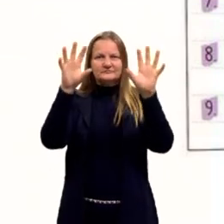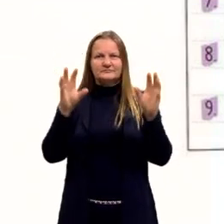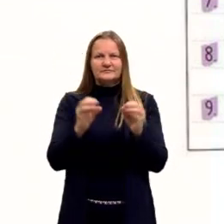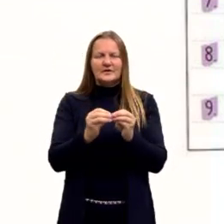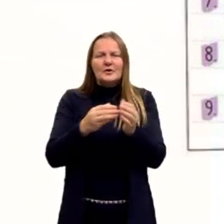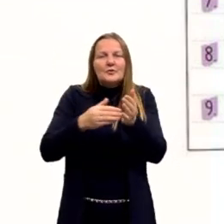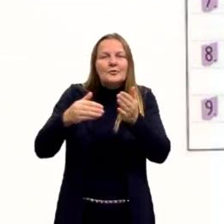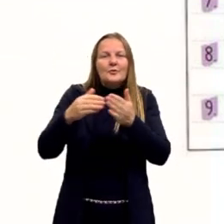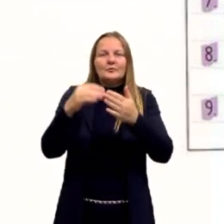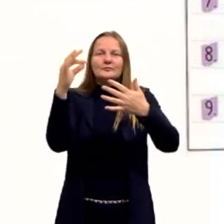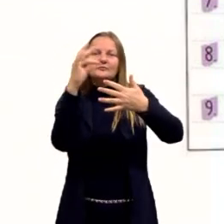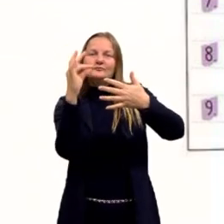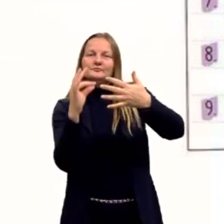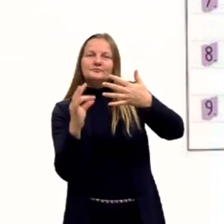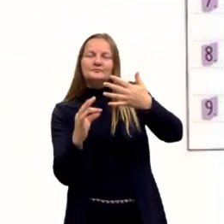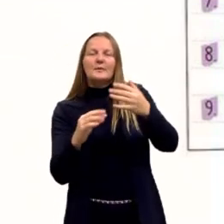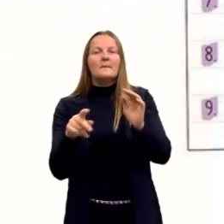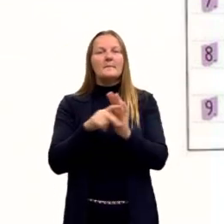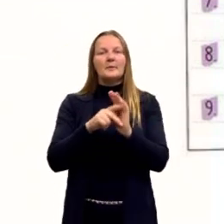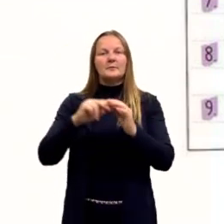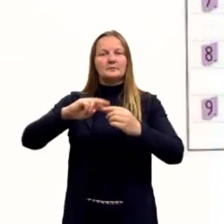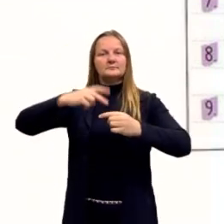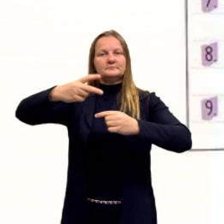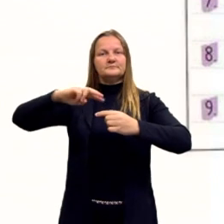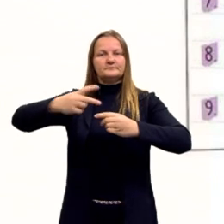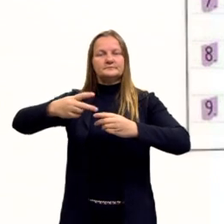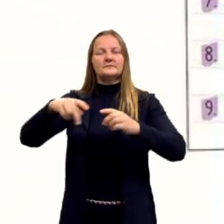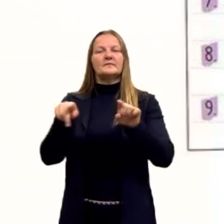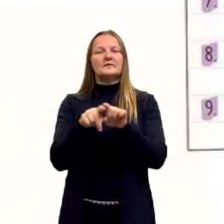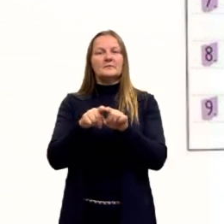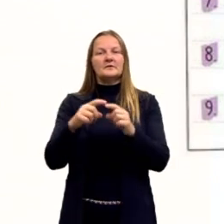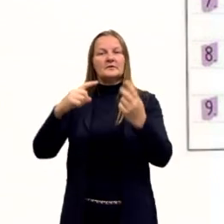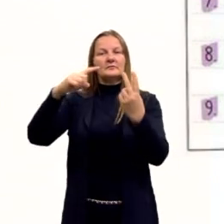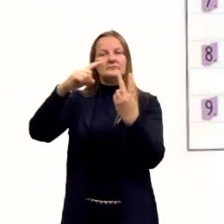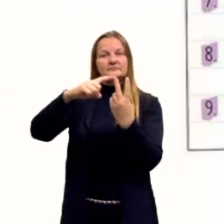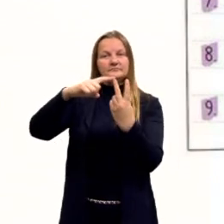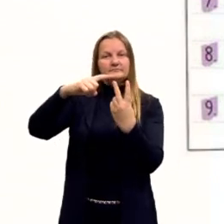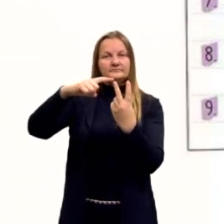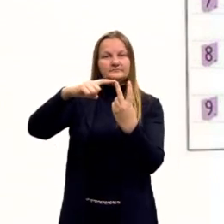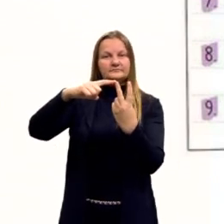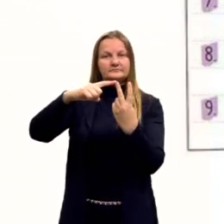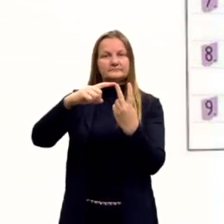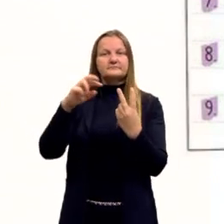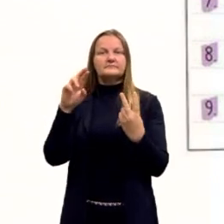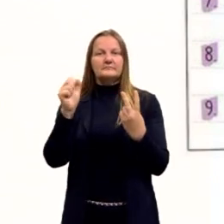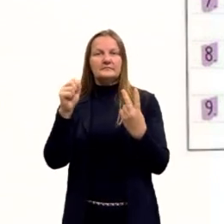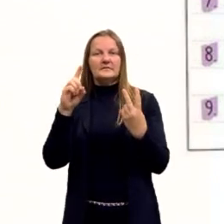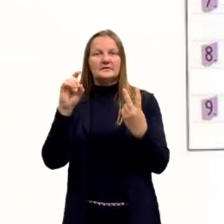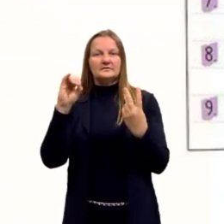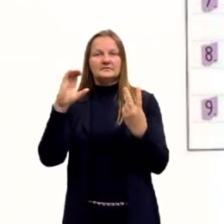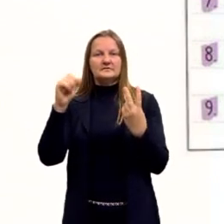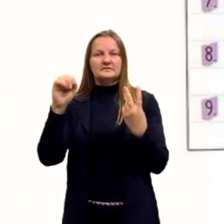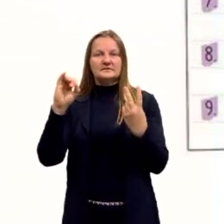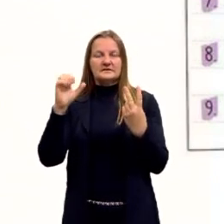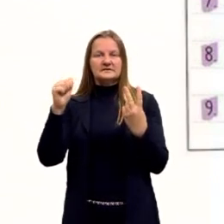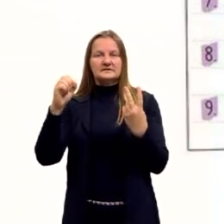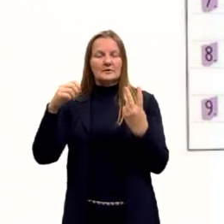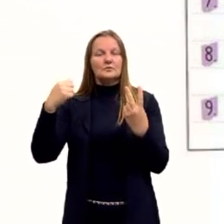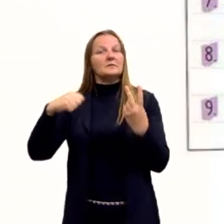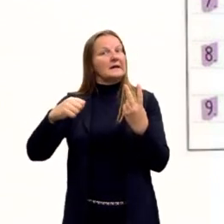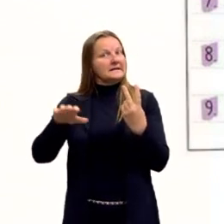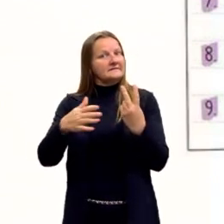todas as propriedades da potenciação e também da radiciação né Se for necessário utilizar